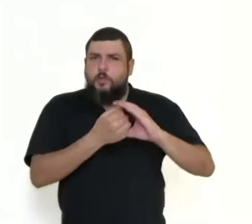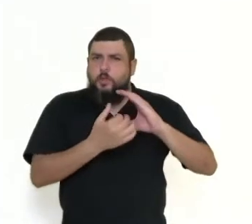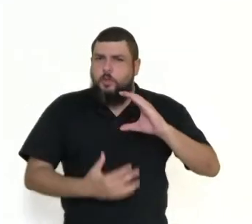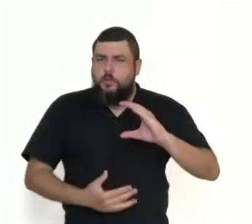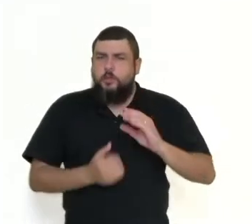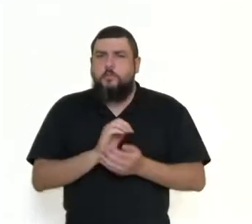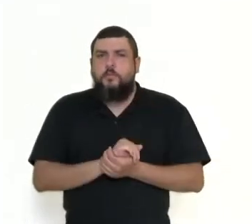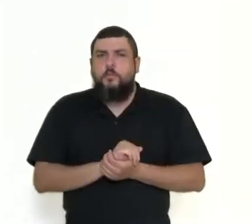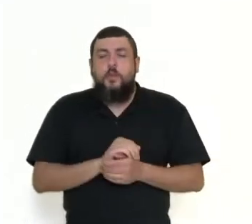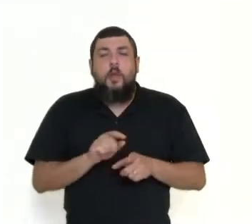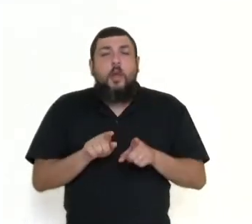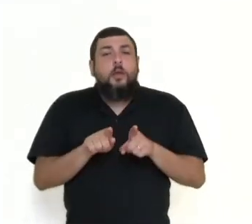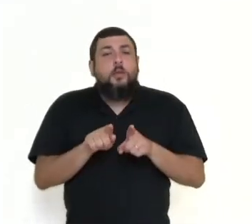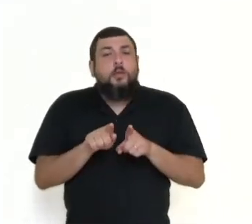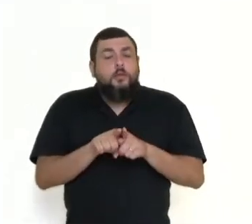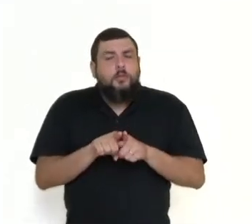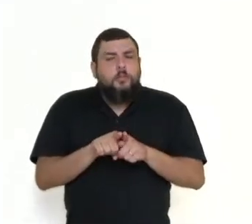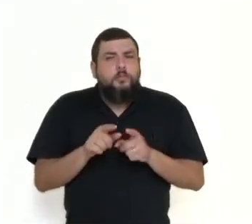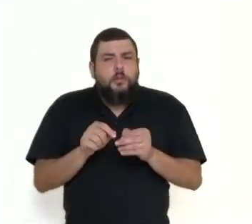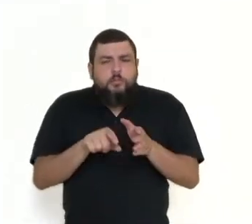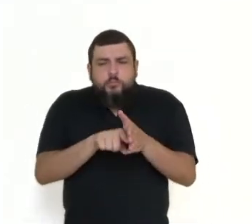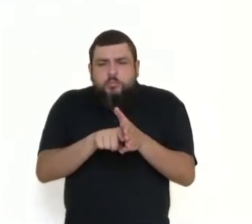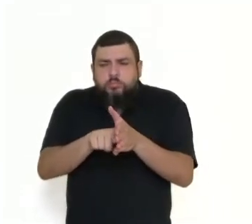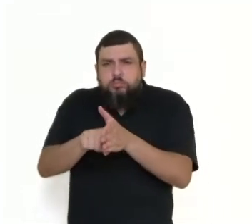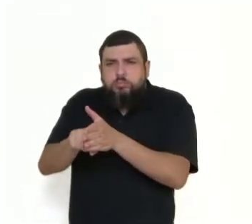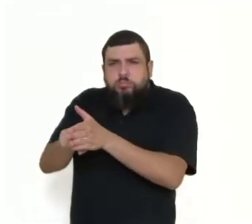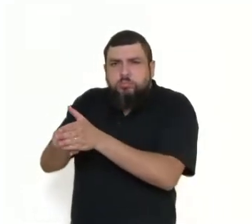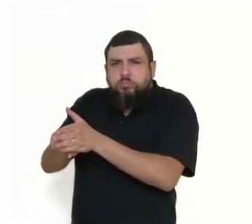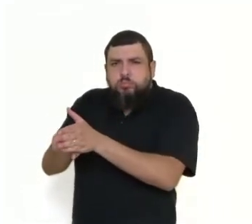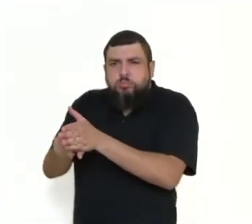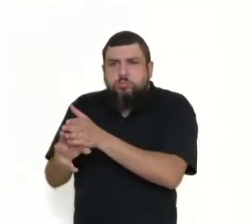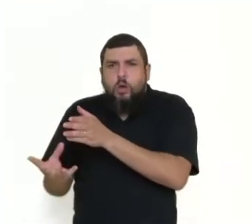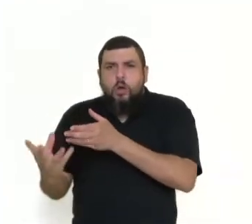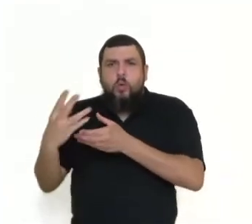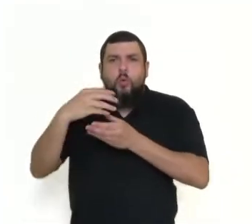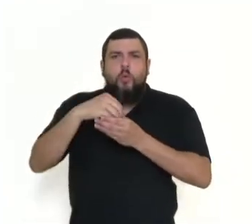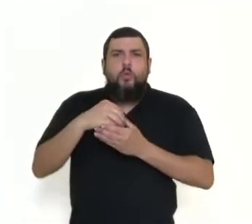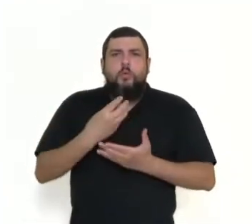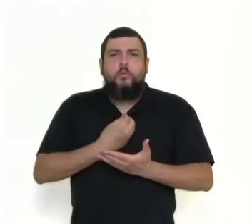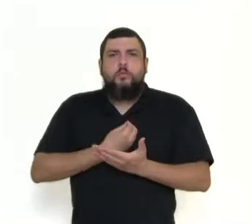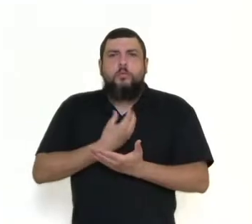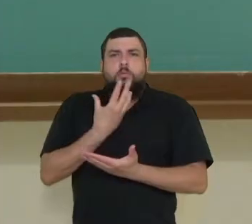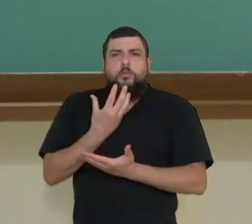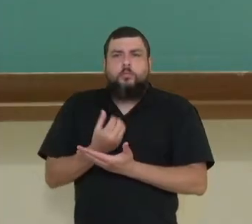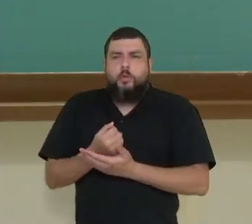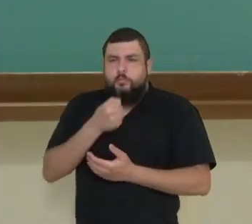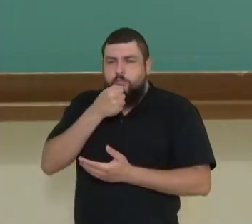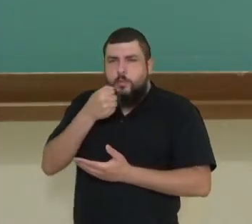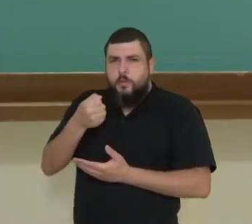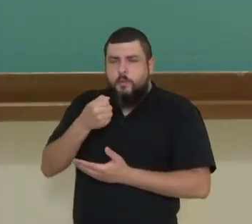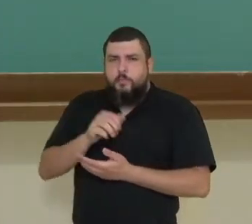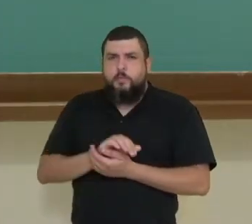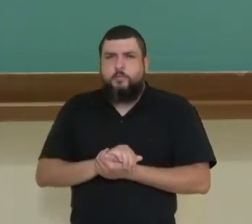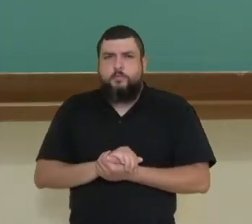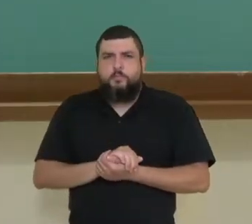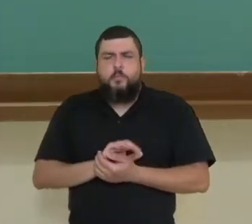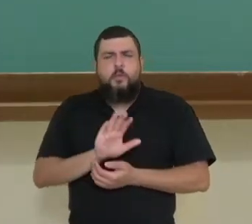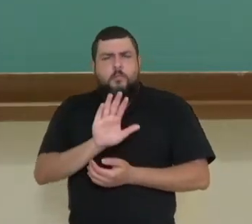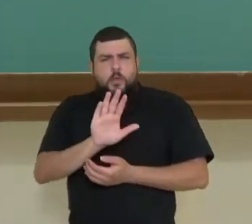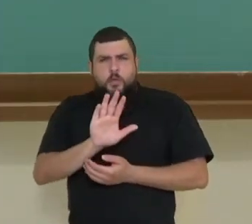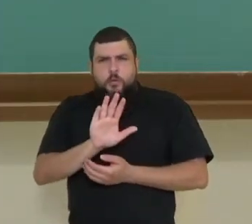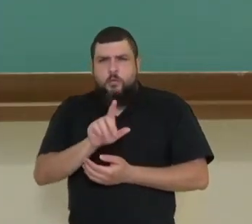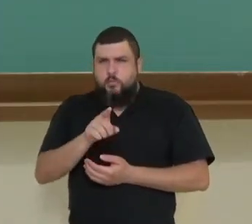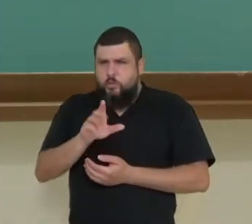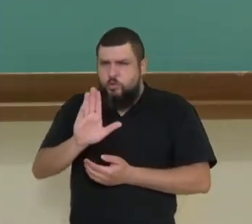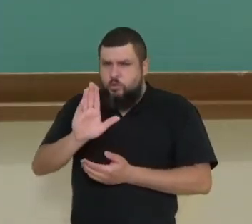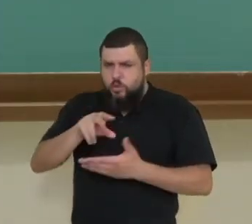produzir biografias a partir de pesquisas e entrevistas com pessoas conhecidas. Mas vem cá, você já leu biografia?